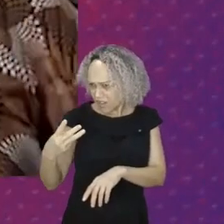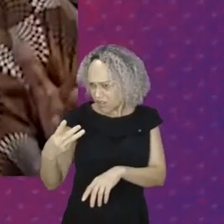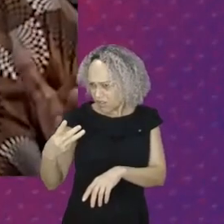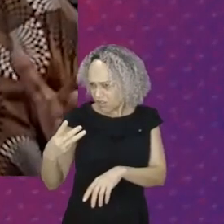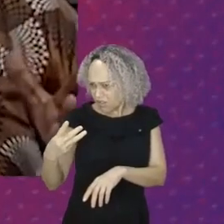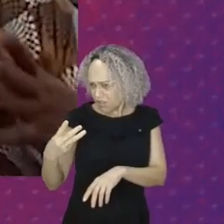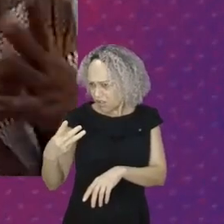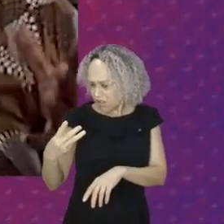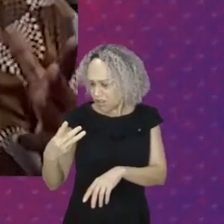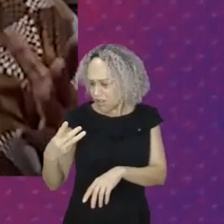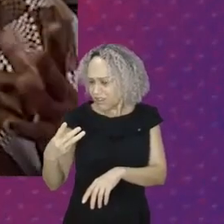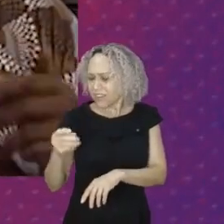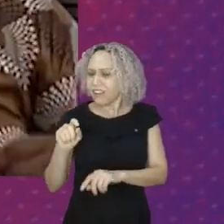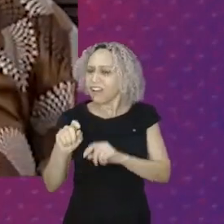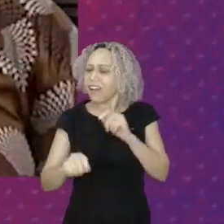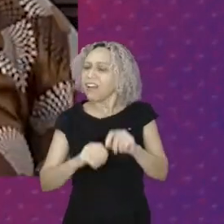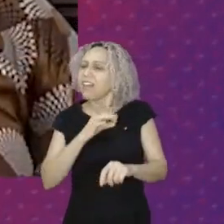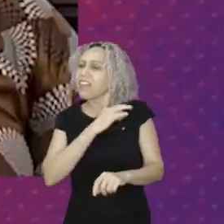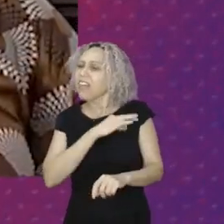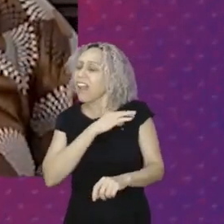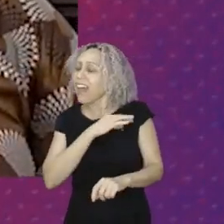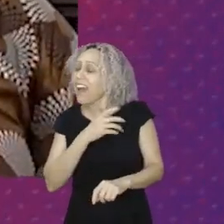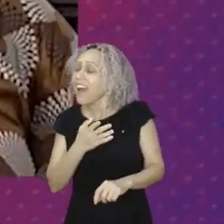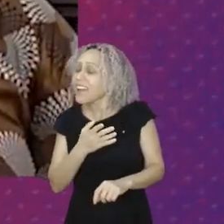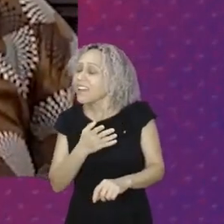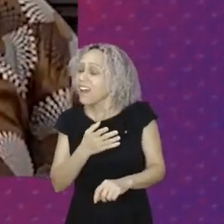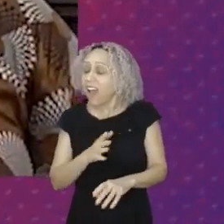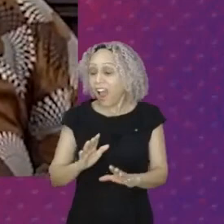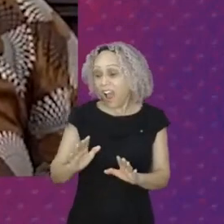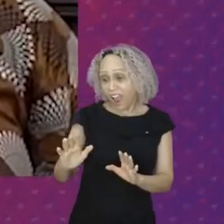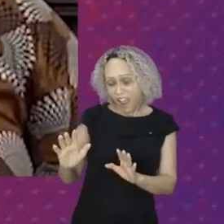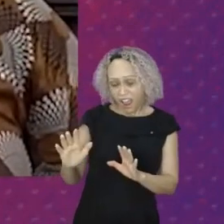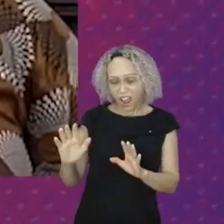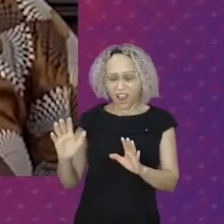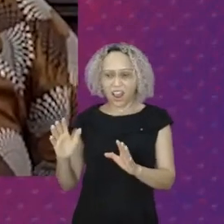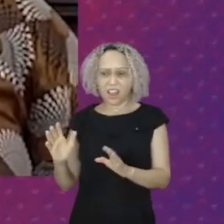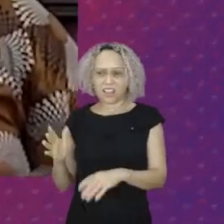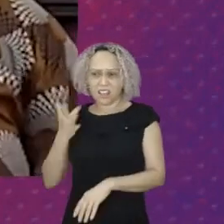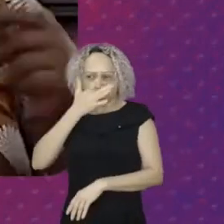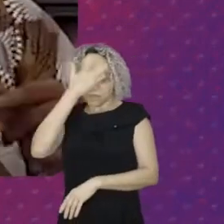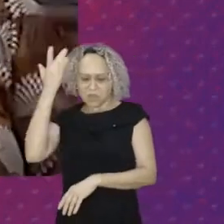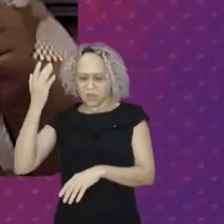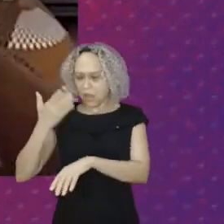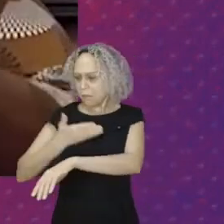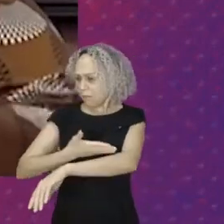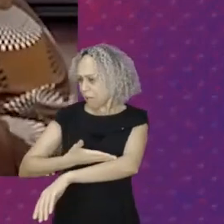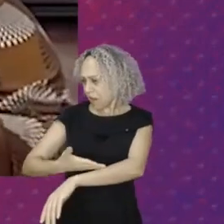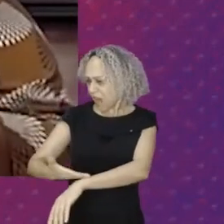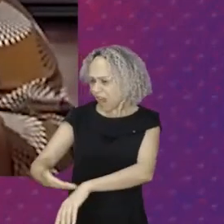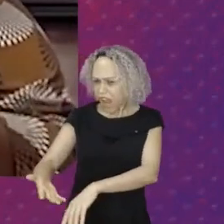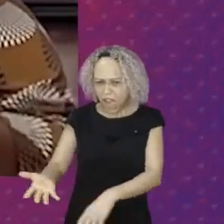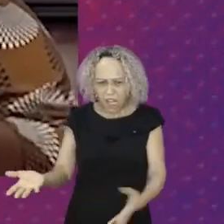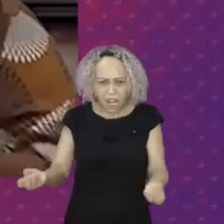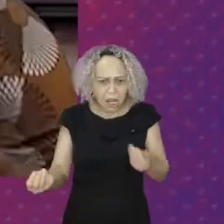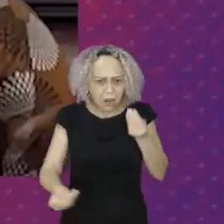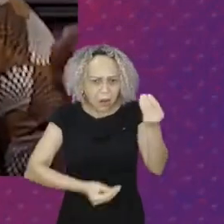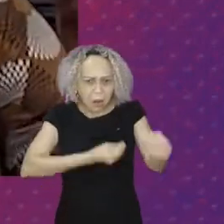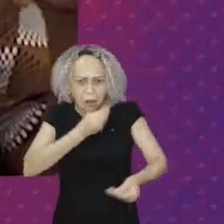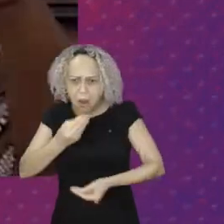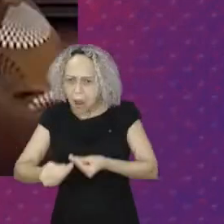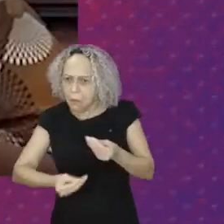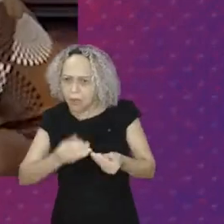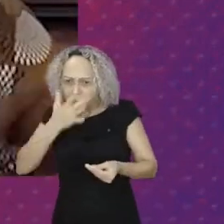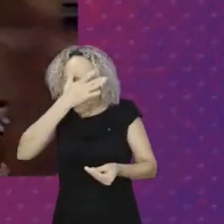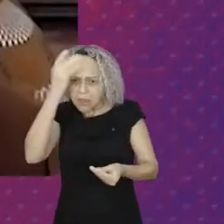Por que a gente tem esse horror ao trabalho doméstico? Porque o capitalismo sempre fez isso.